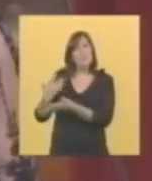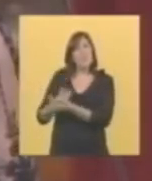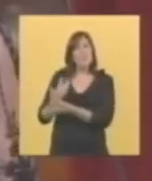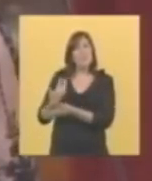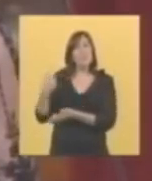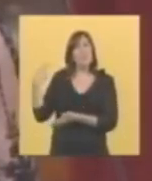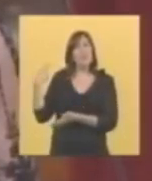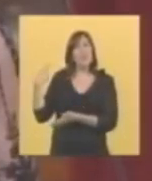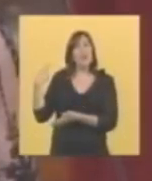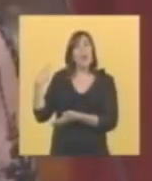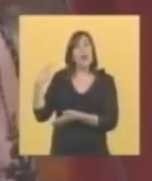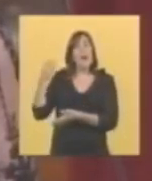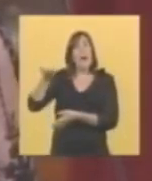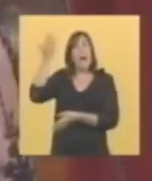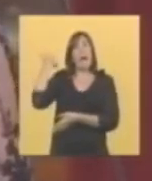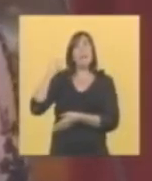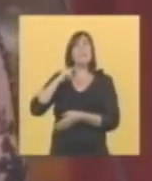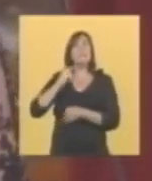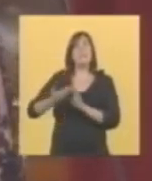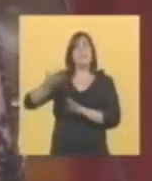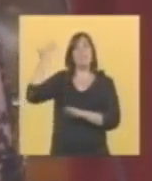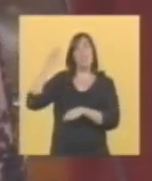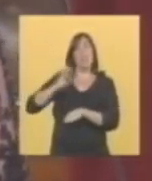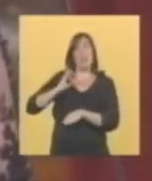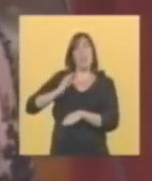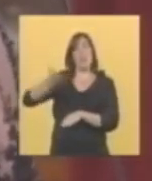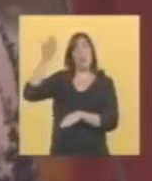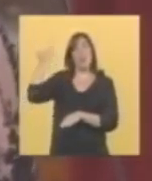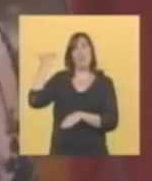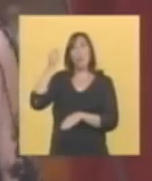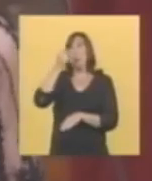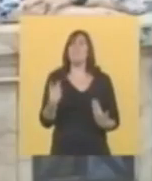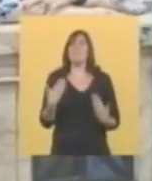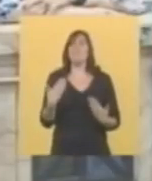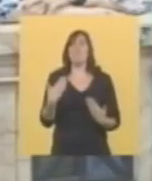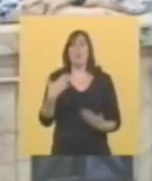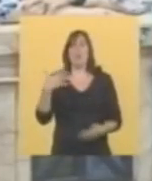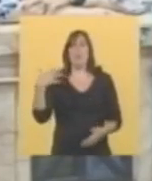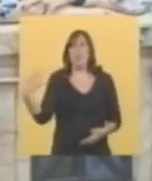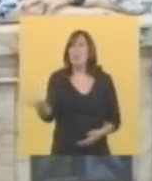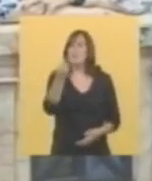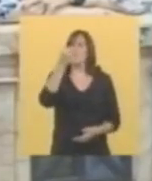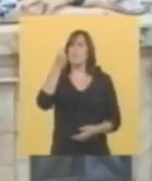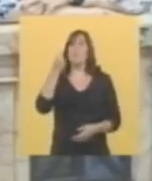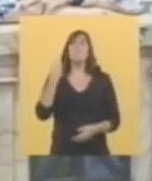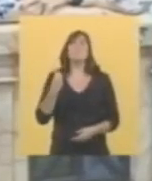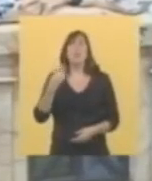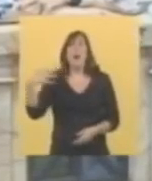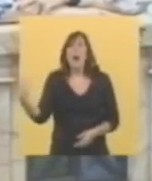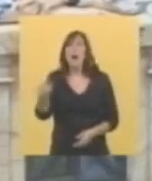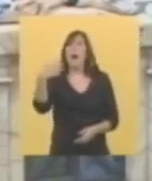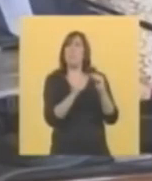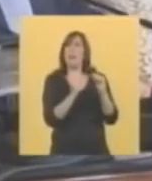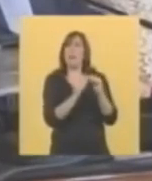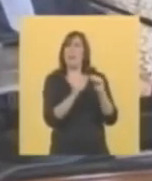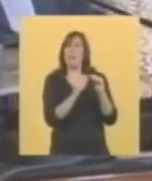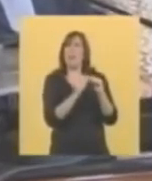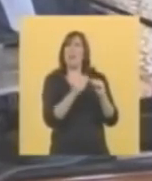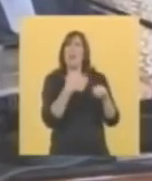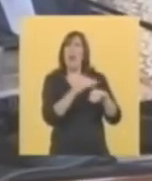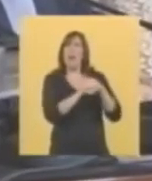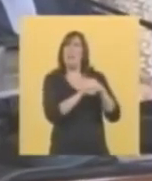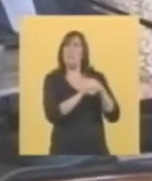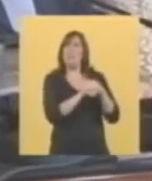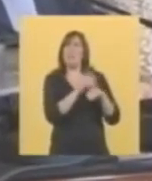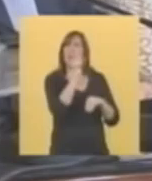e 1983, defendendo o fim da impunidade e a promoção dos direitos humanos. Também afirmou